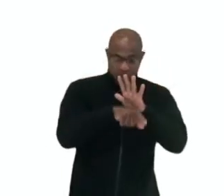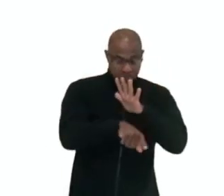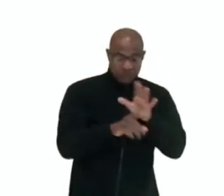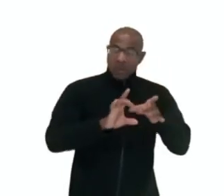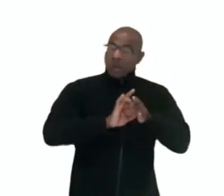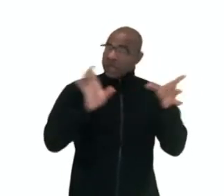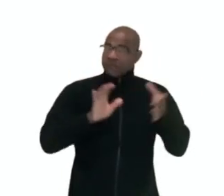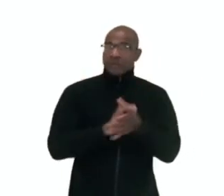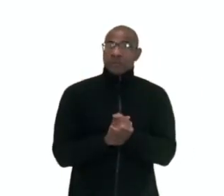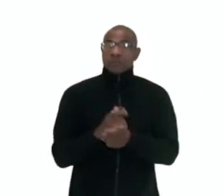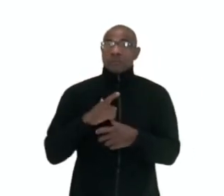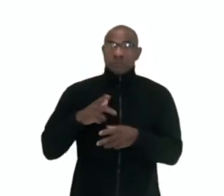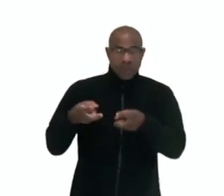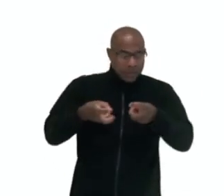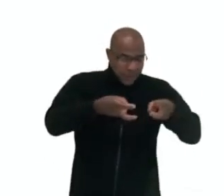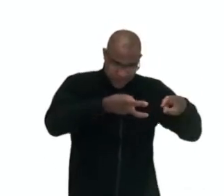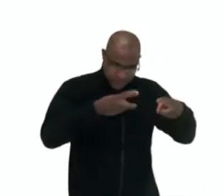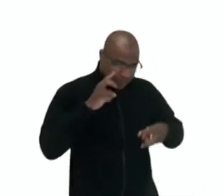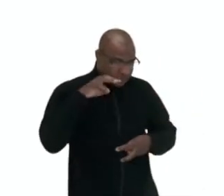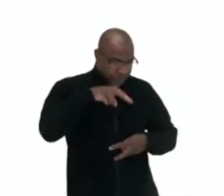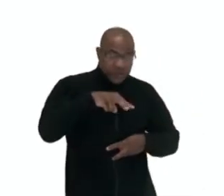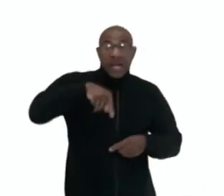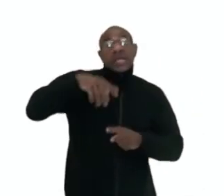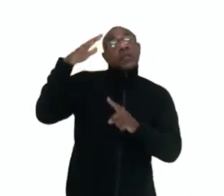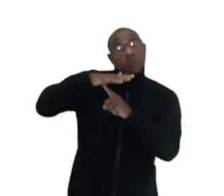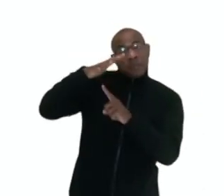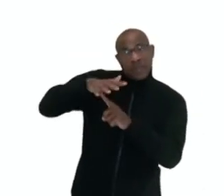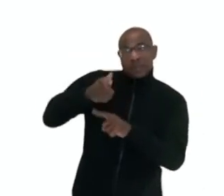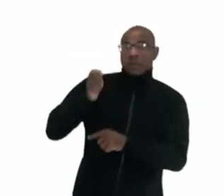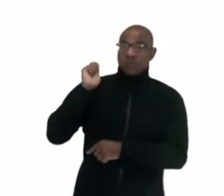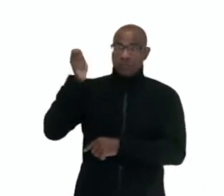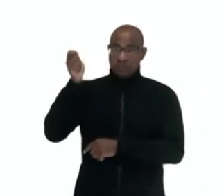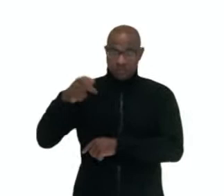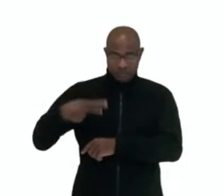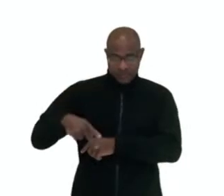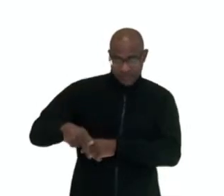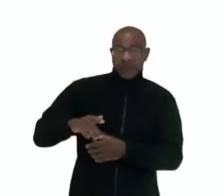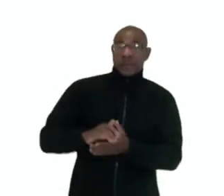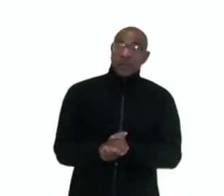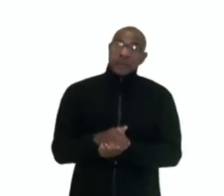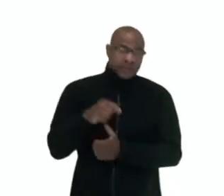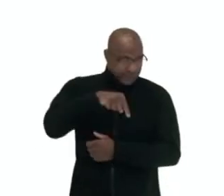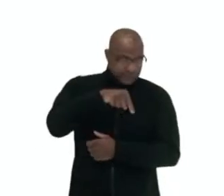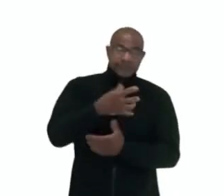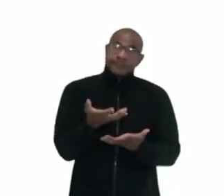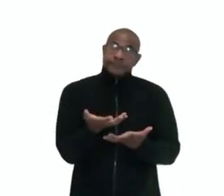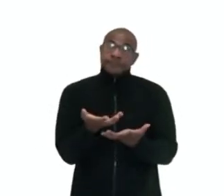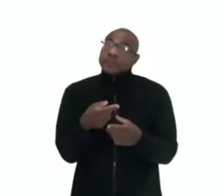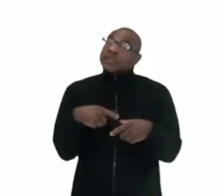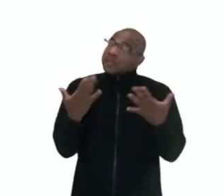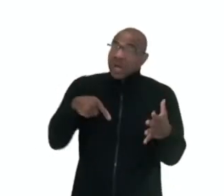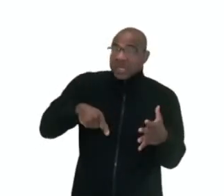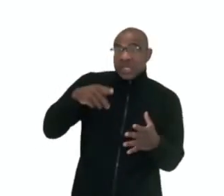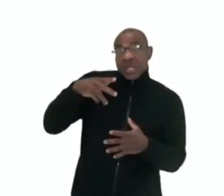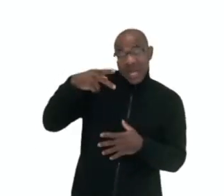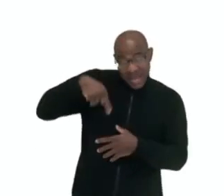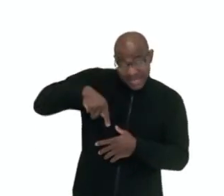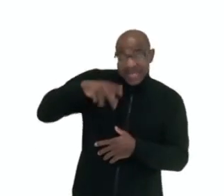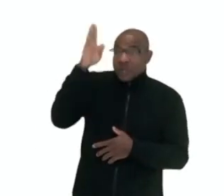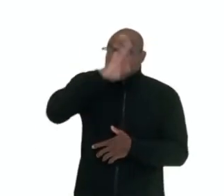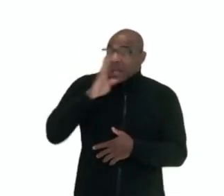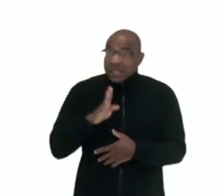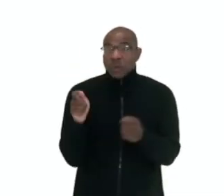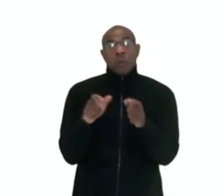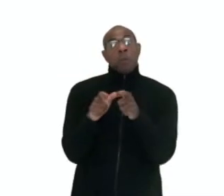Sul, sendo observada naturalmente no Brasil, Argentina e no Paraguai. No entanto, é no Brasil que ela apresenta